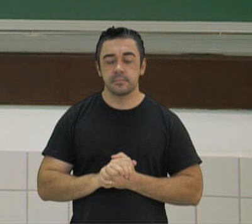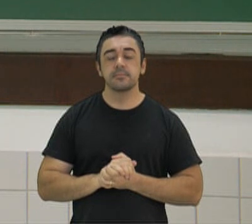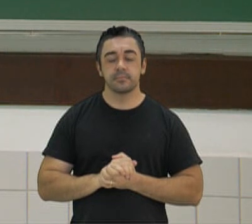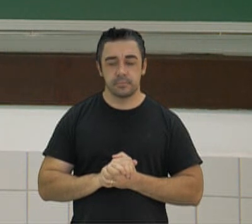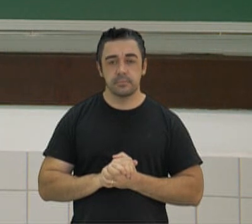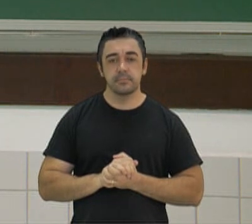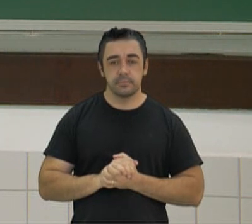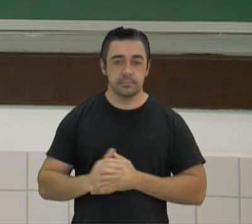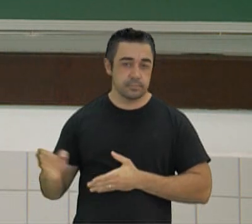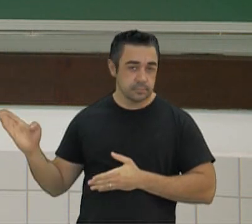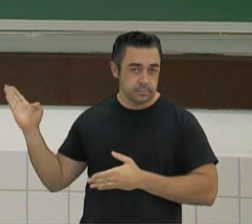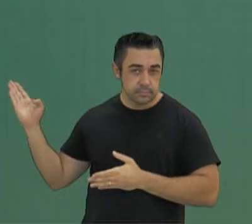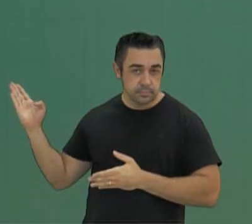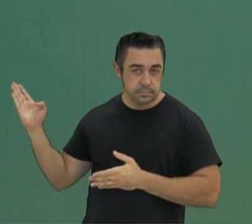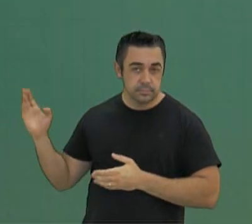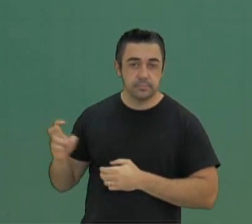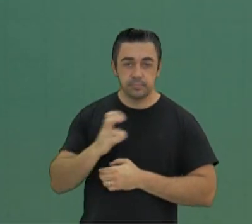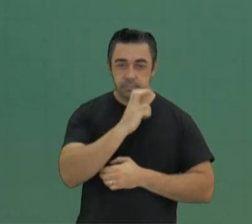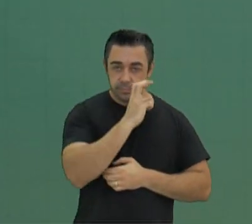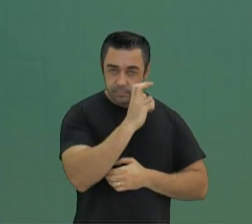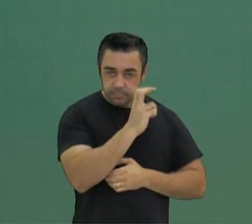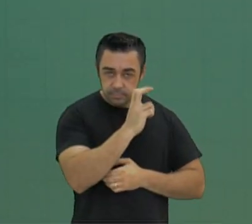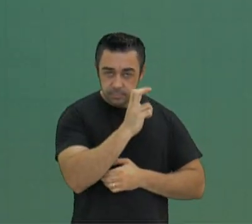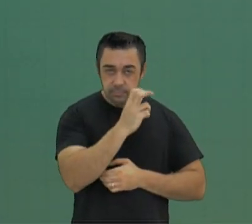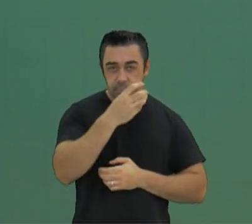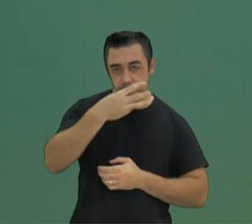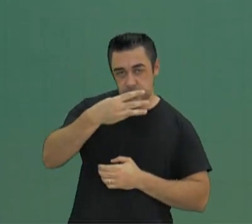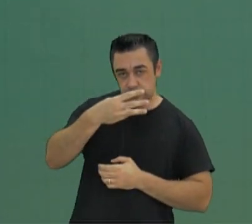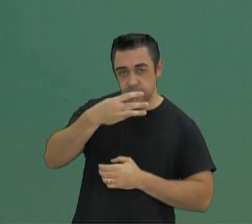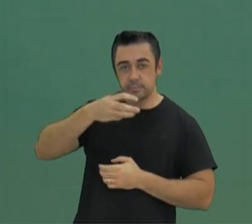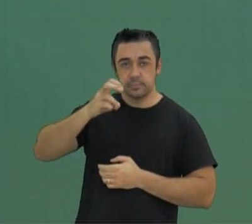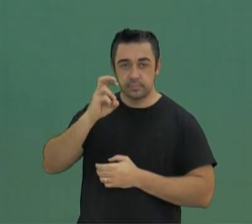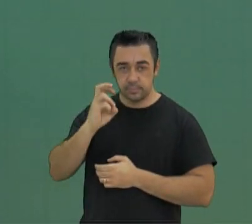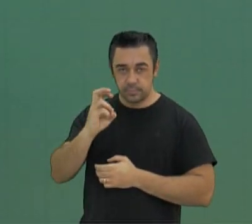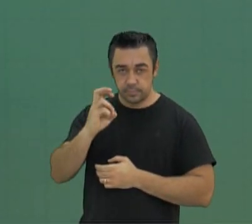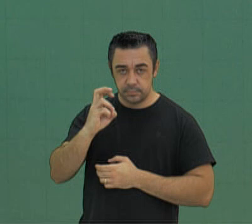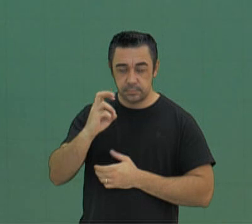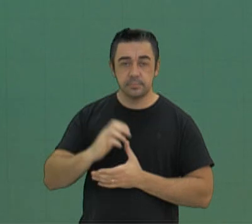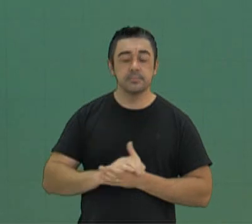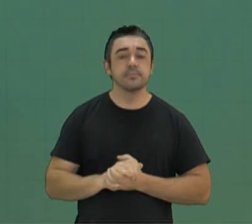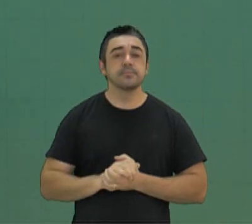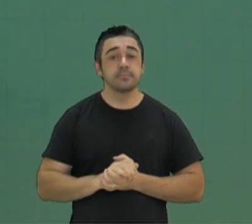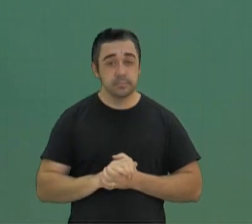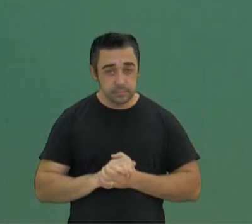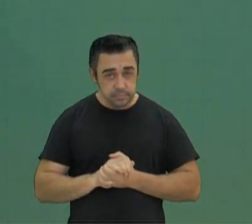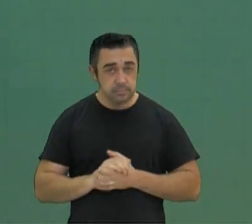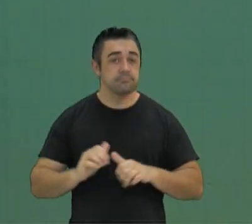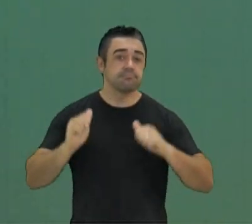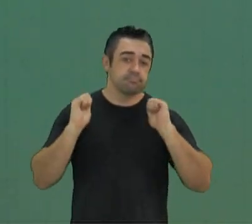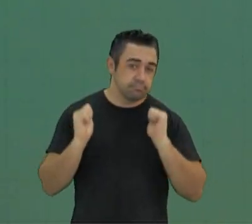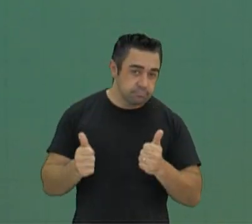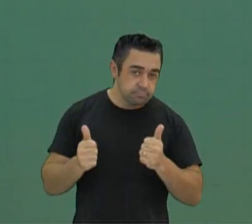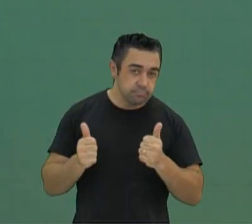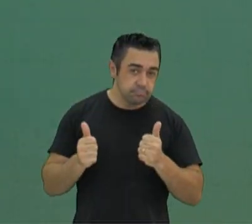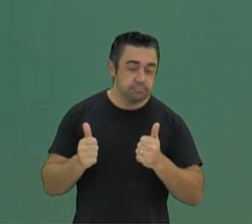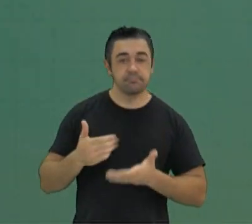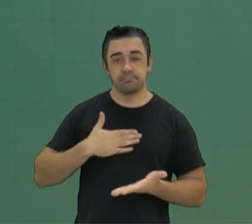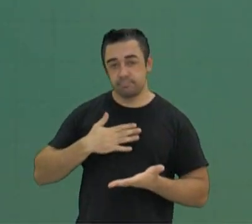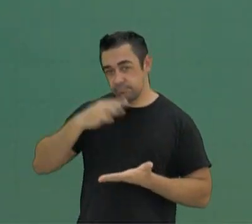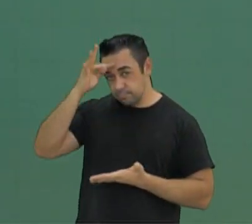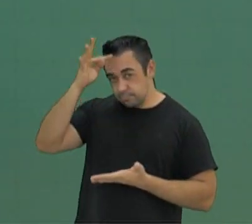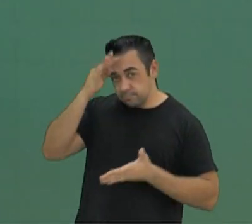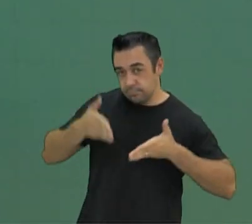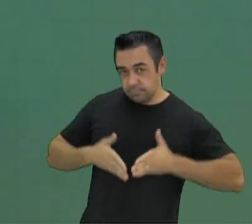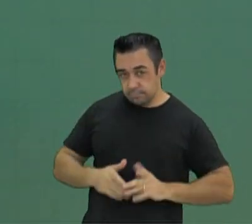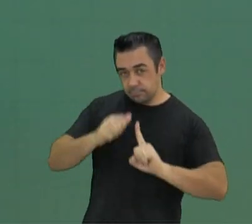785 menos 250 vai ficar 5, 3 e 5. Muito bem. O Tiago nasceu